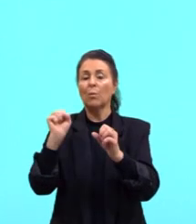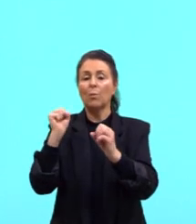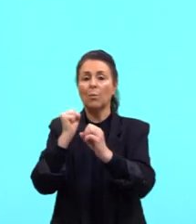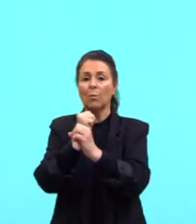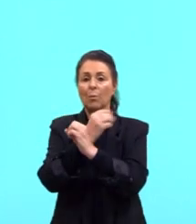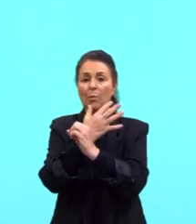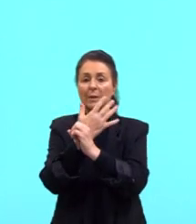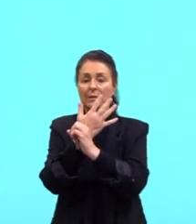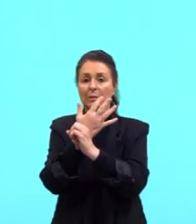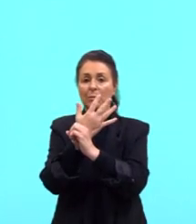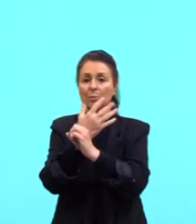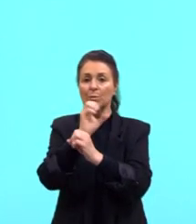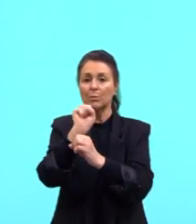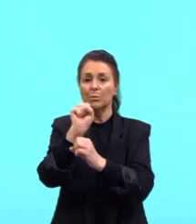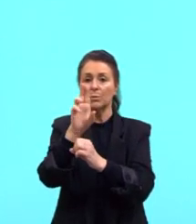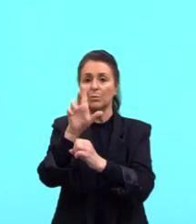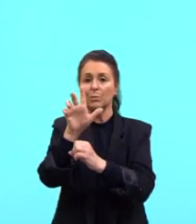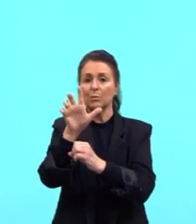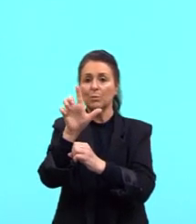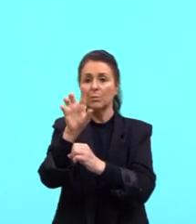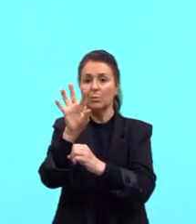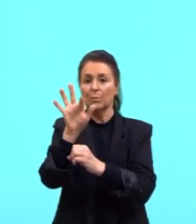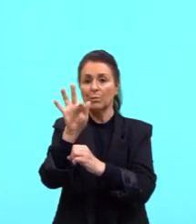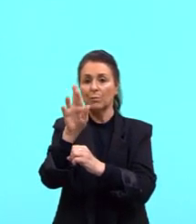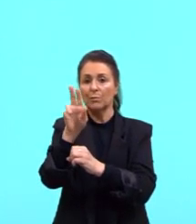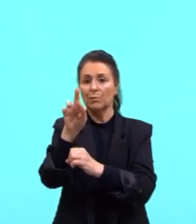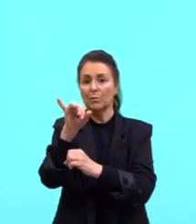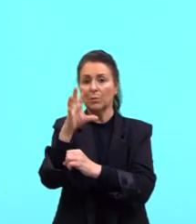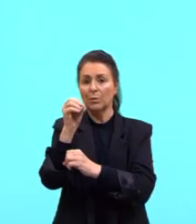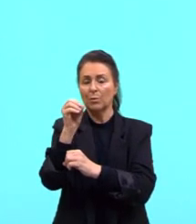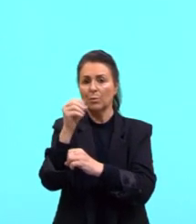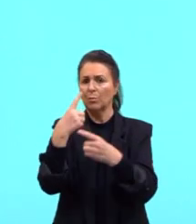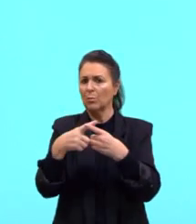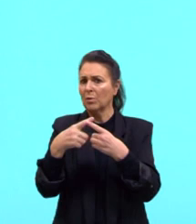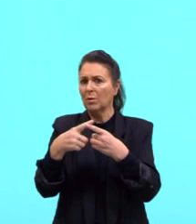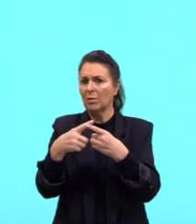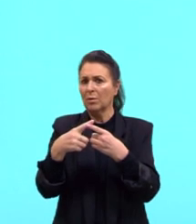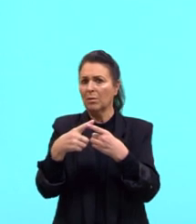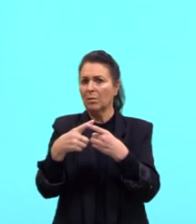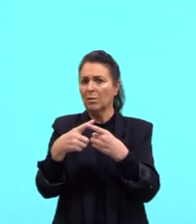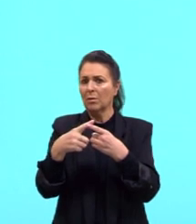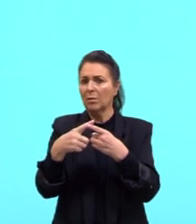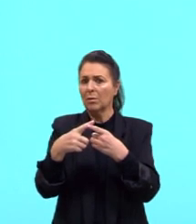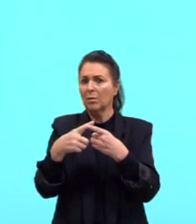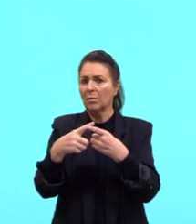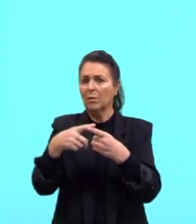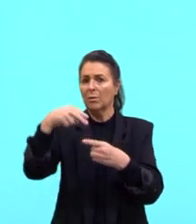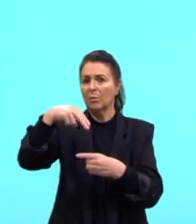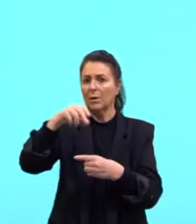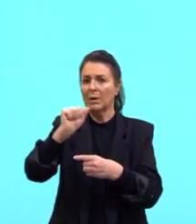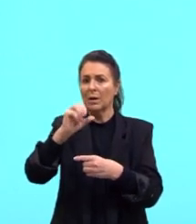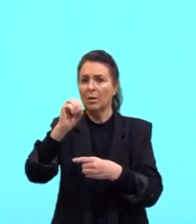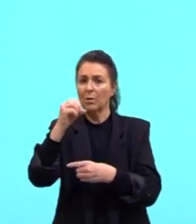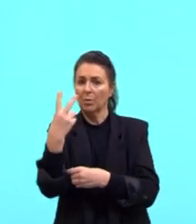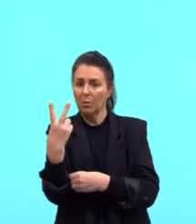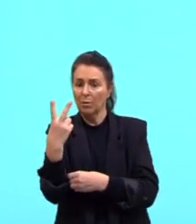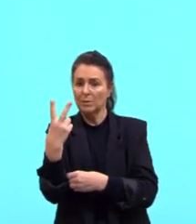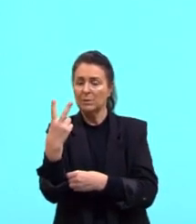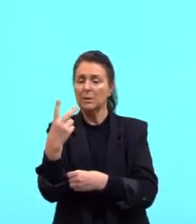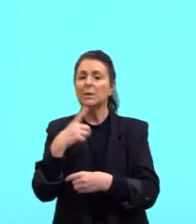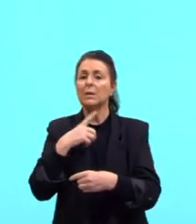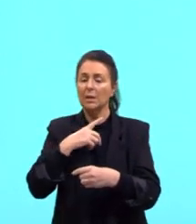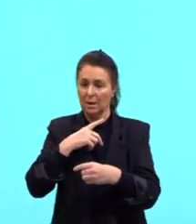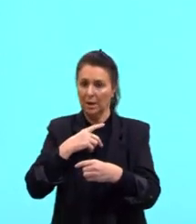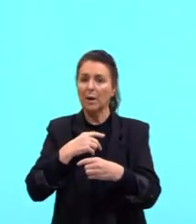como formar porque a gente não trabalha vai ter água e cloreto de sódio falei que formariam a sulfúrico e hidróxido de sódio que é o produto